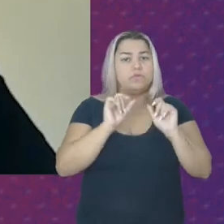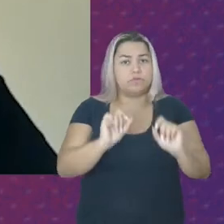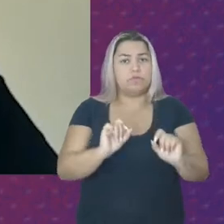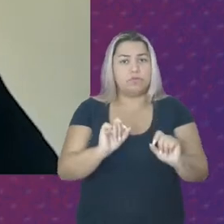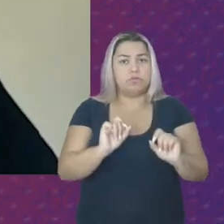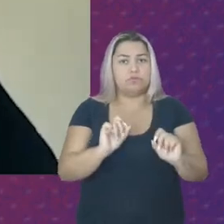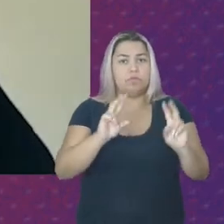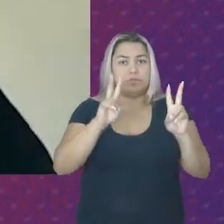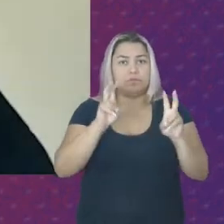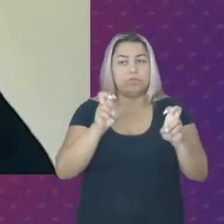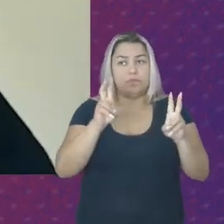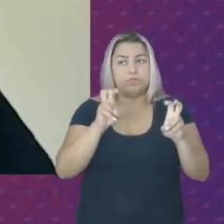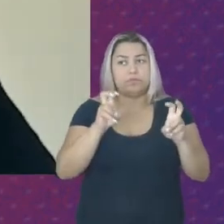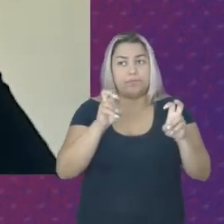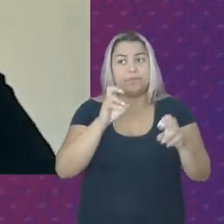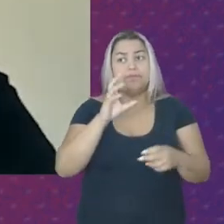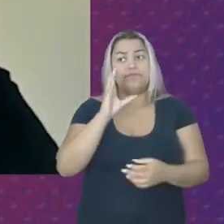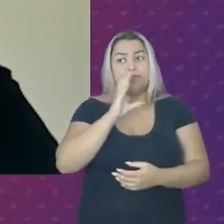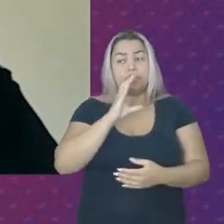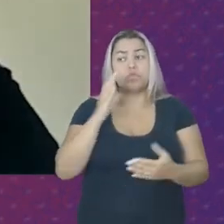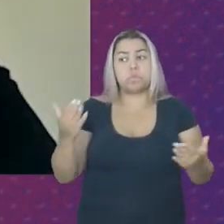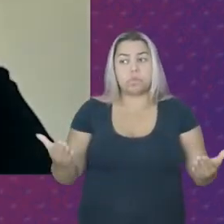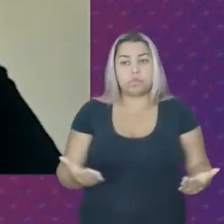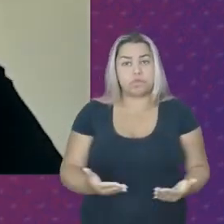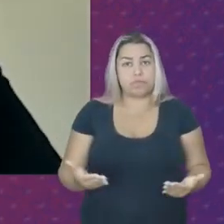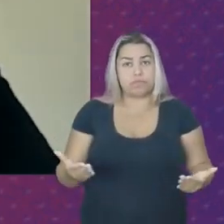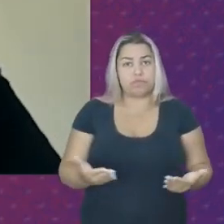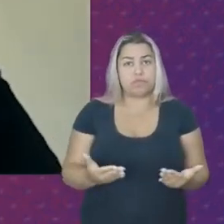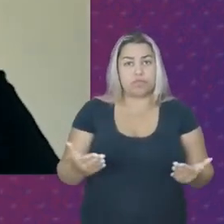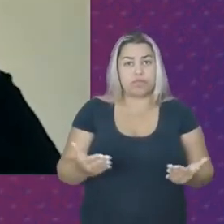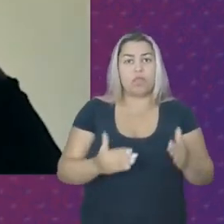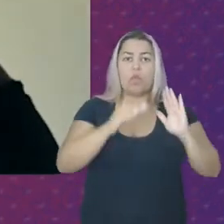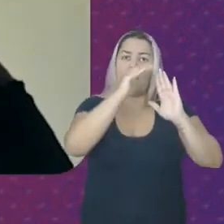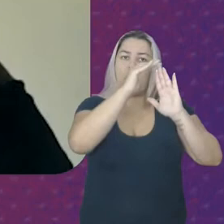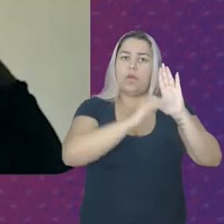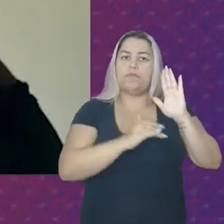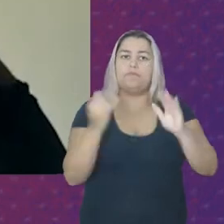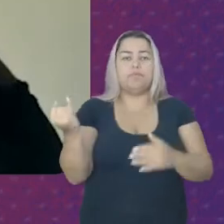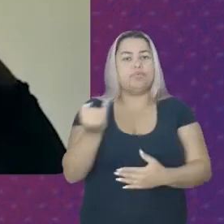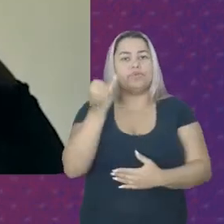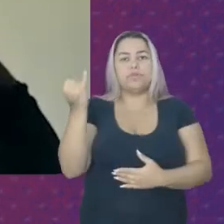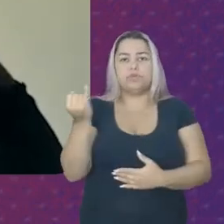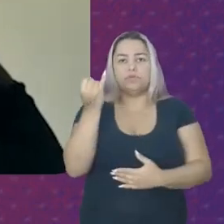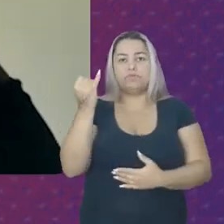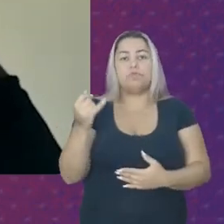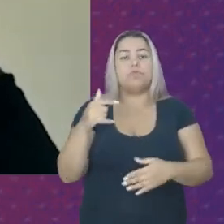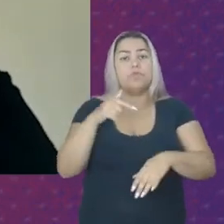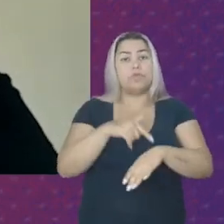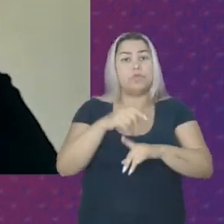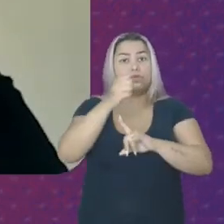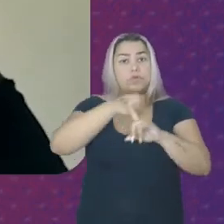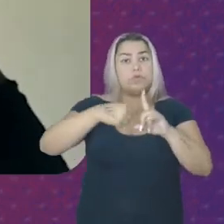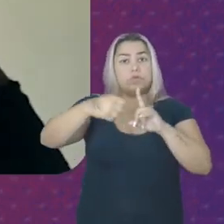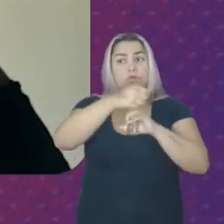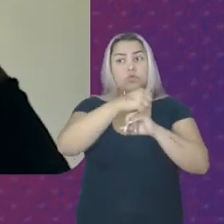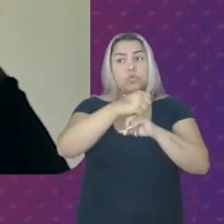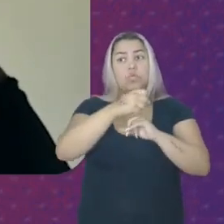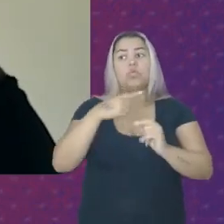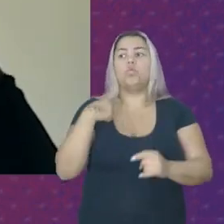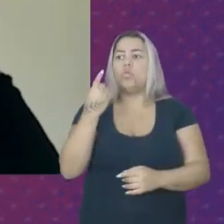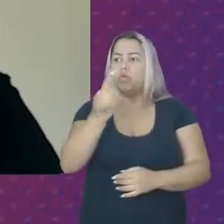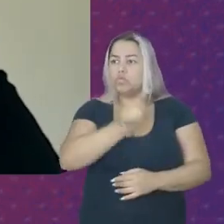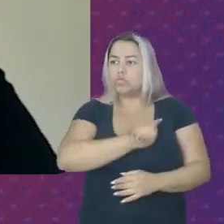são imediatos e de agora. São pautas prioritárias naquele momento na sociedade. Nosso papel,